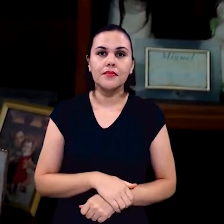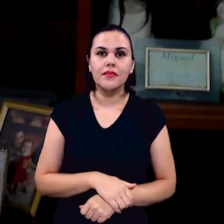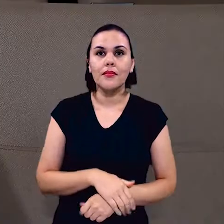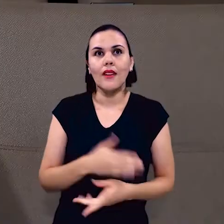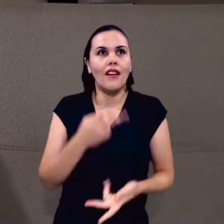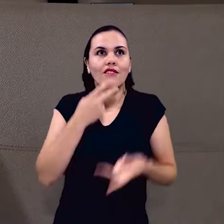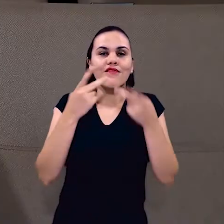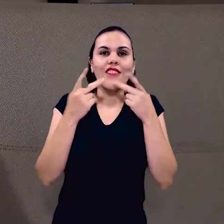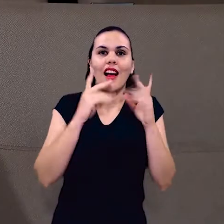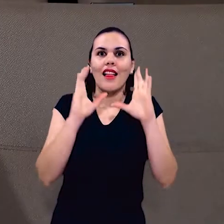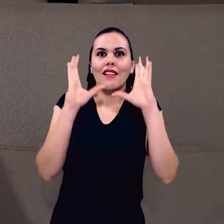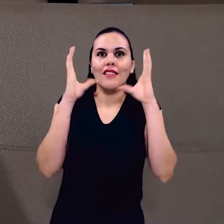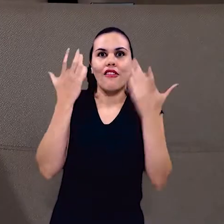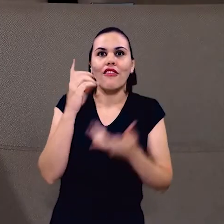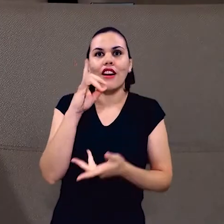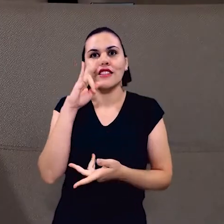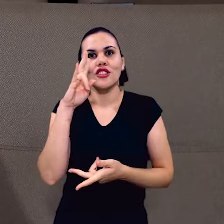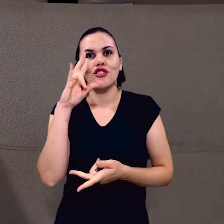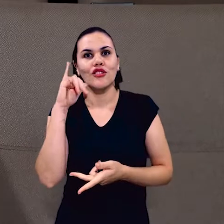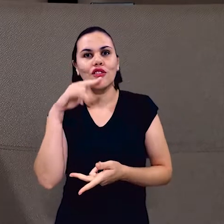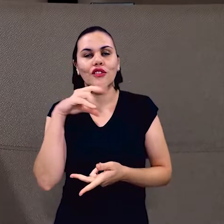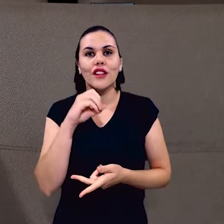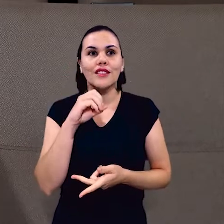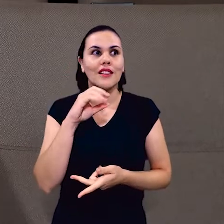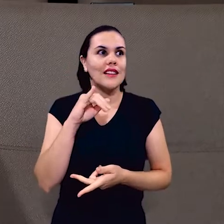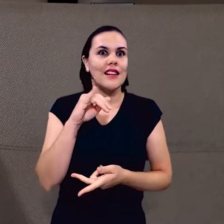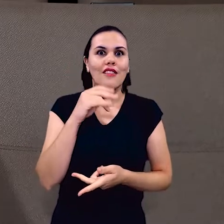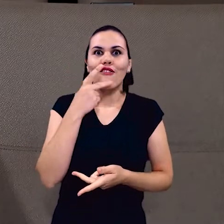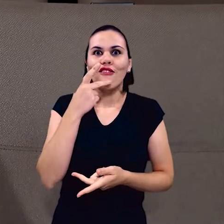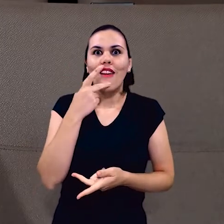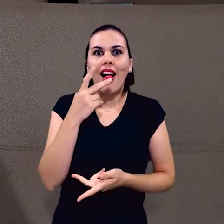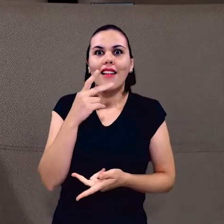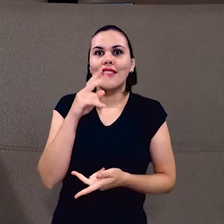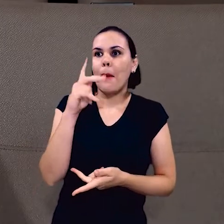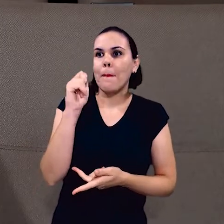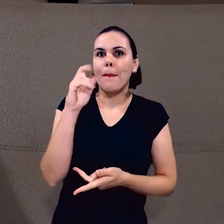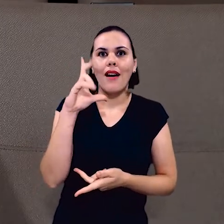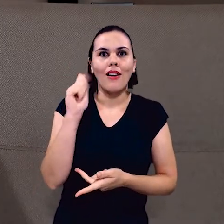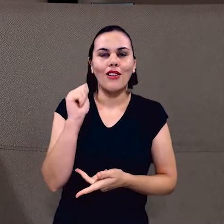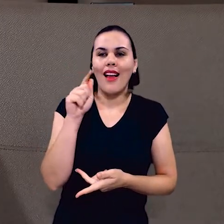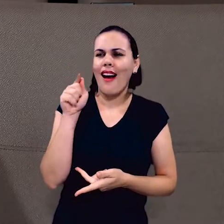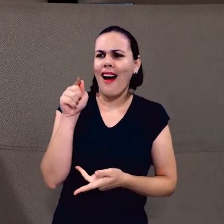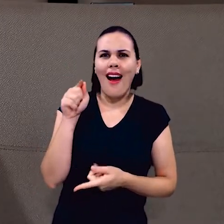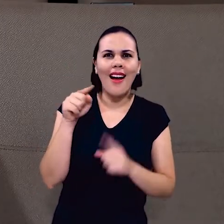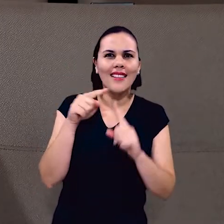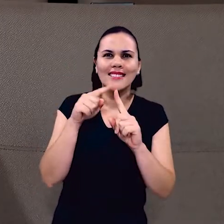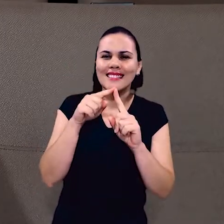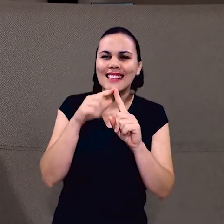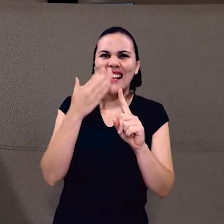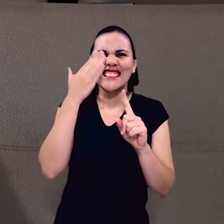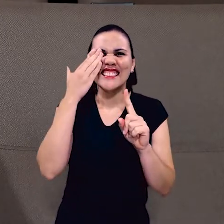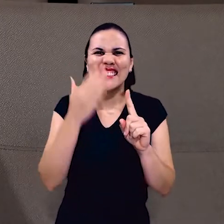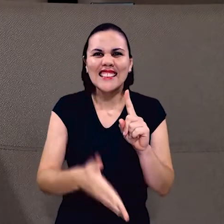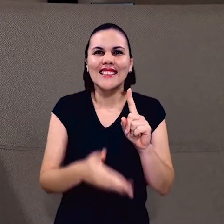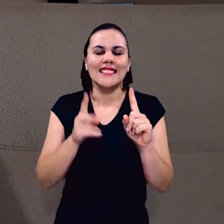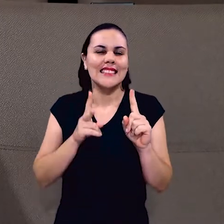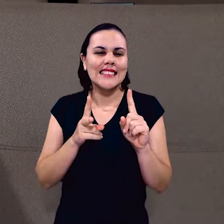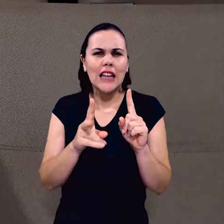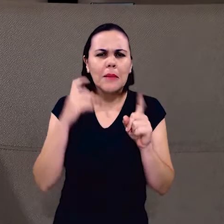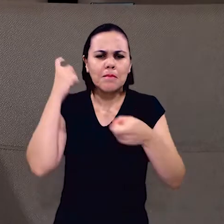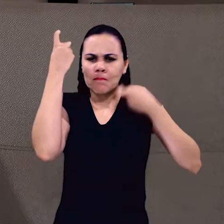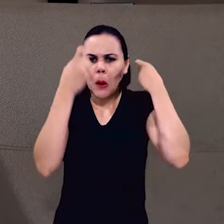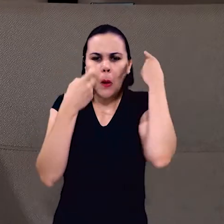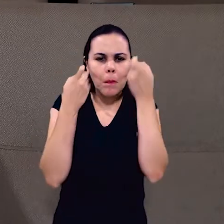da festa. Não tinha como falar da festa do Divino se não lembrasse da Paulinha, que estava sempre à frente de tudo,